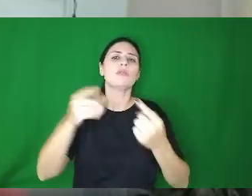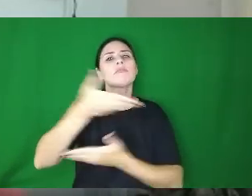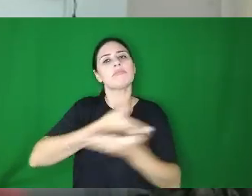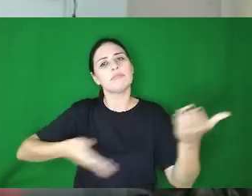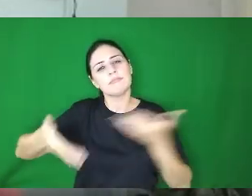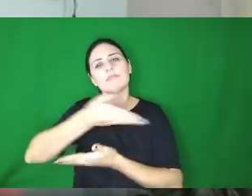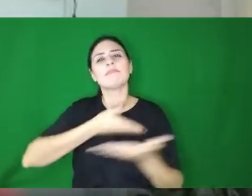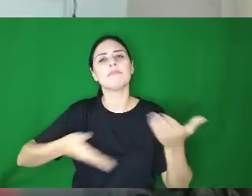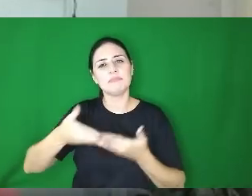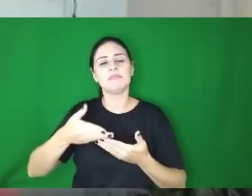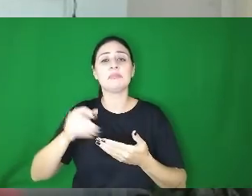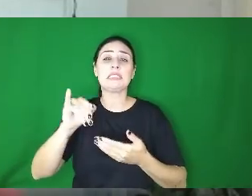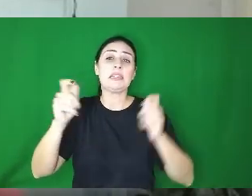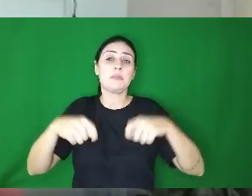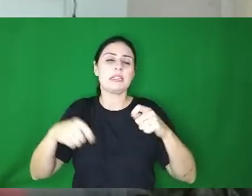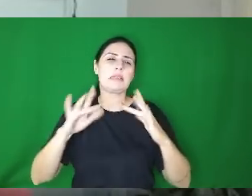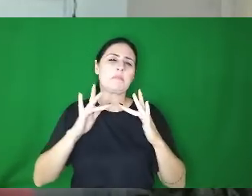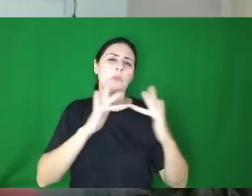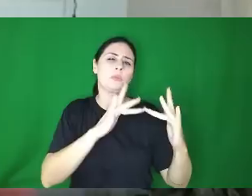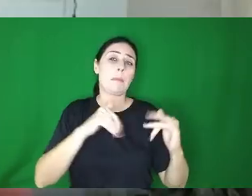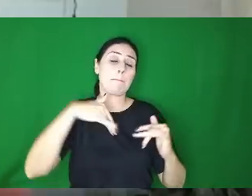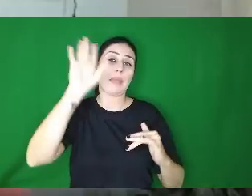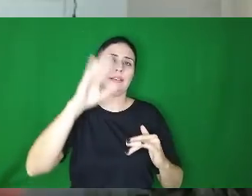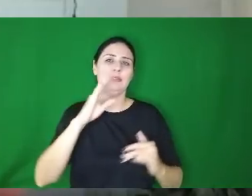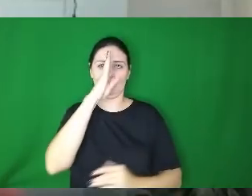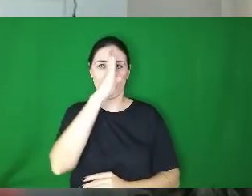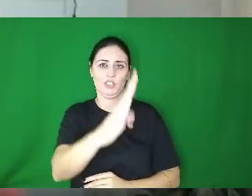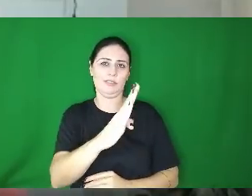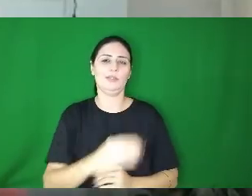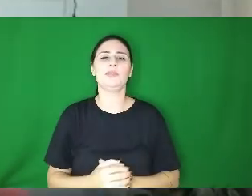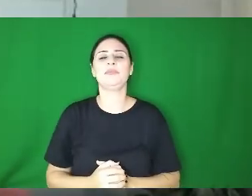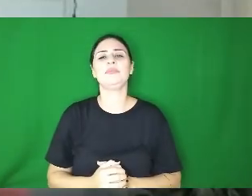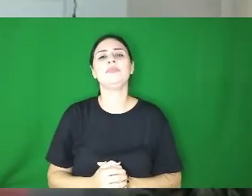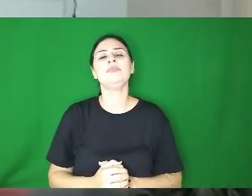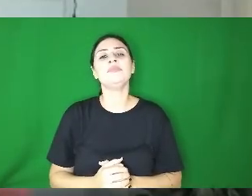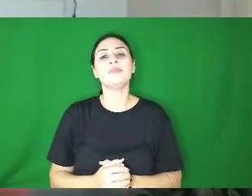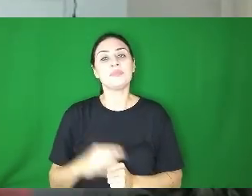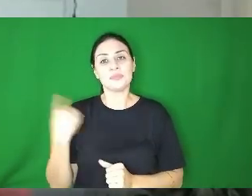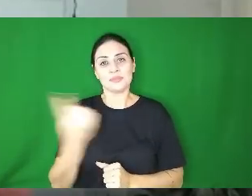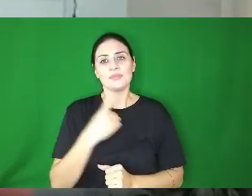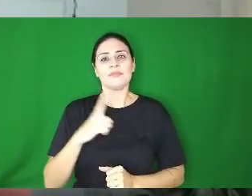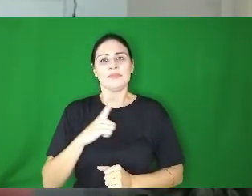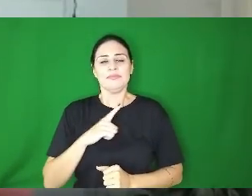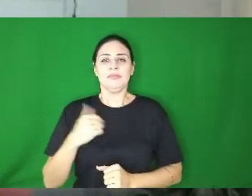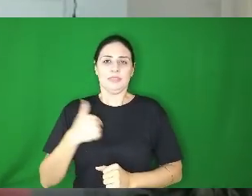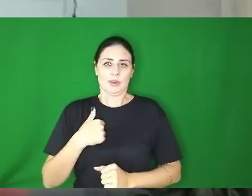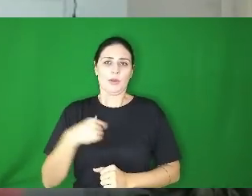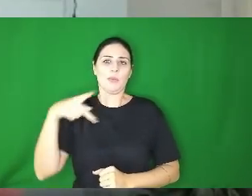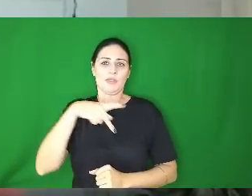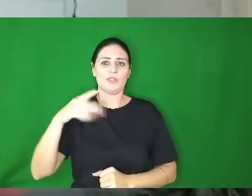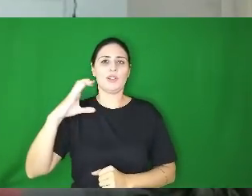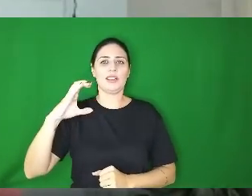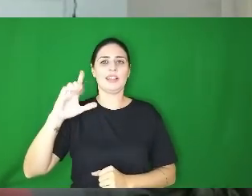mesmo colocou, para aqueles que nos escutam, é importante destacar que nós estaremos disponibilizando aqui no descritivo do